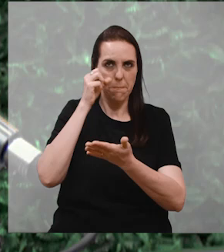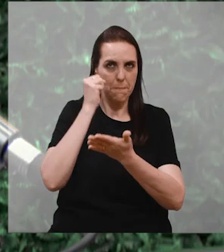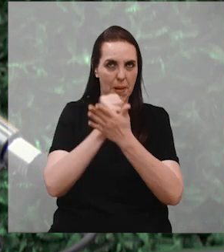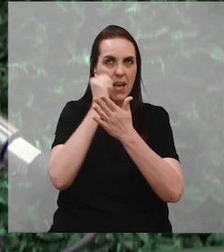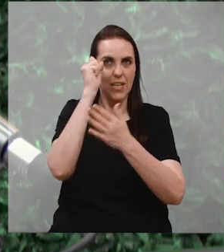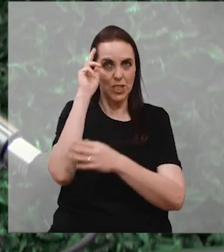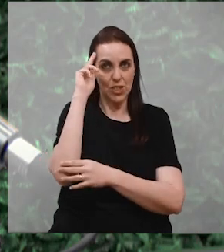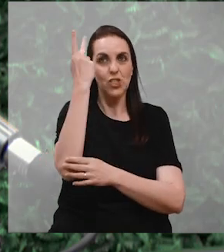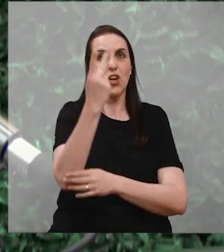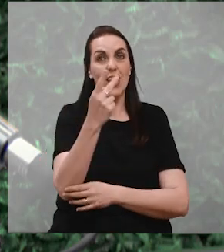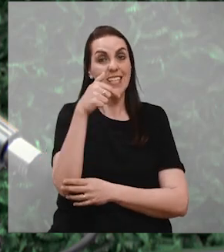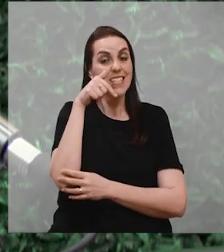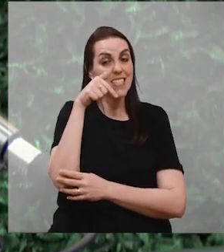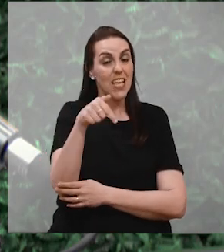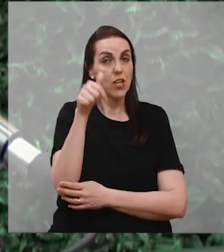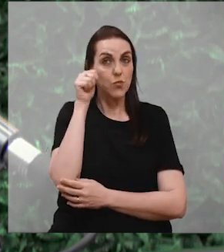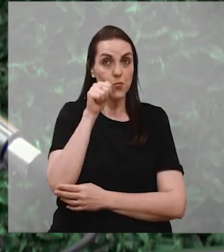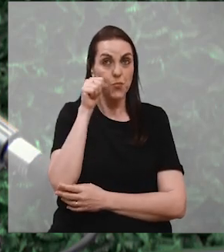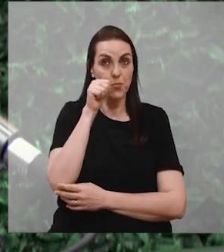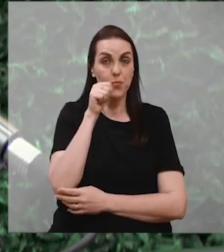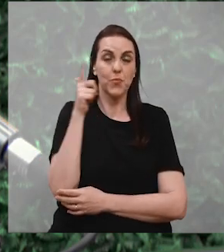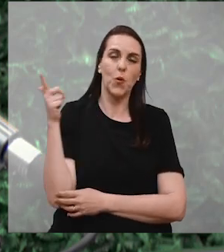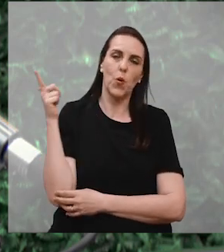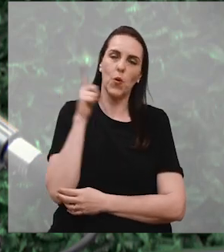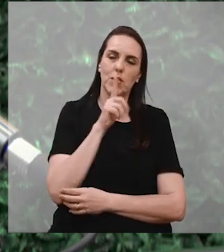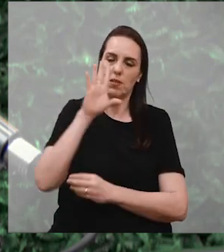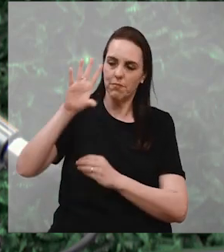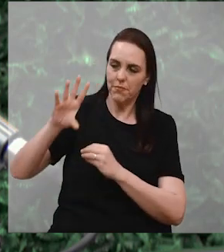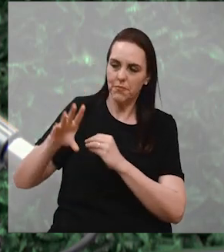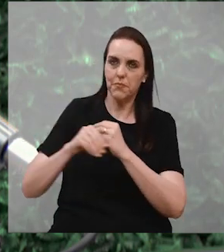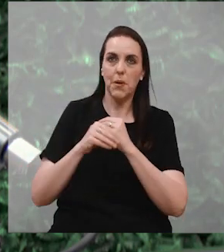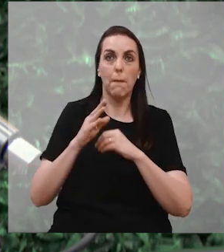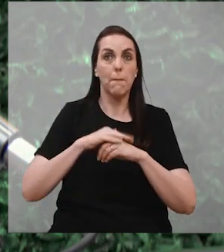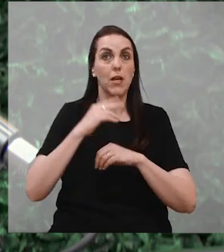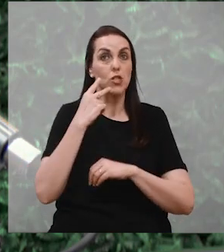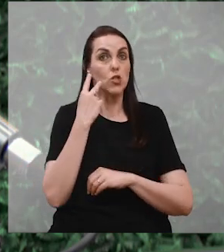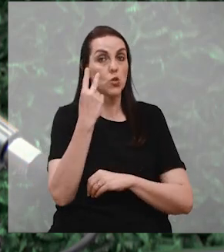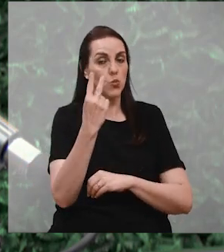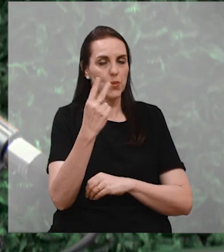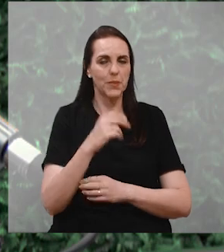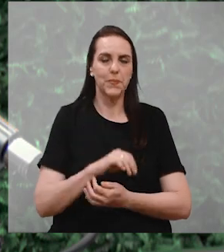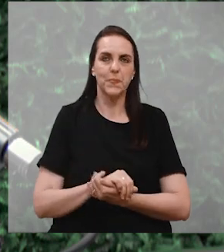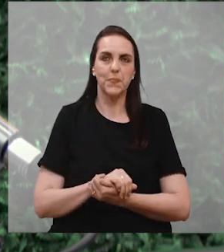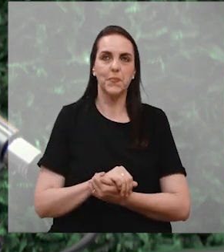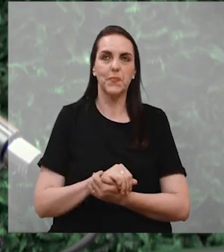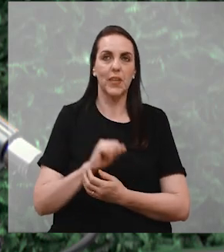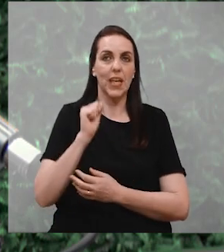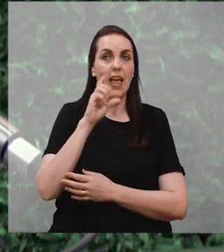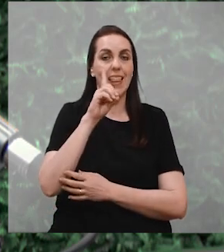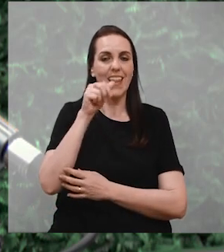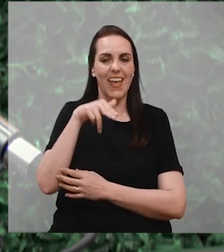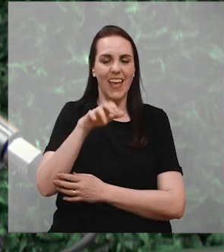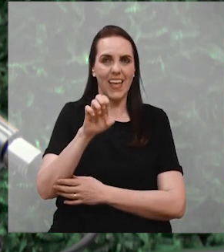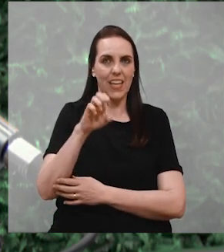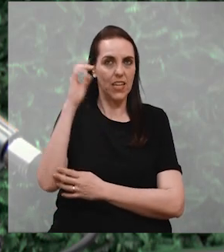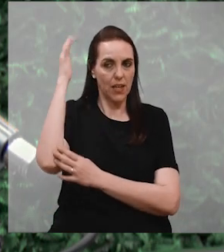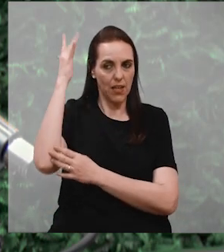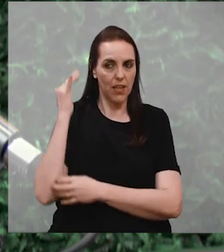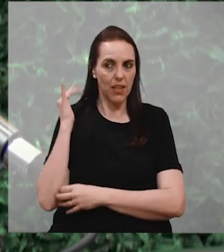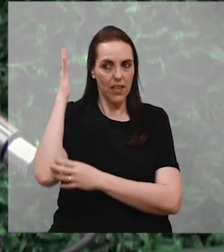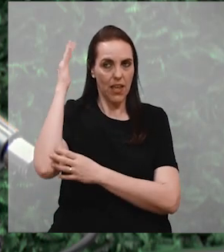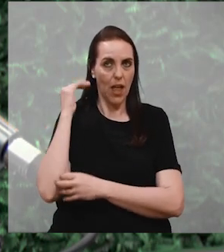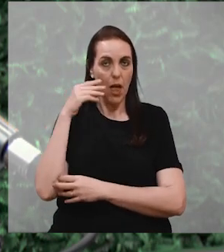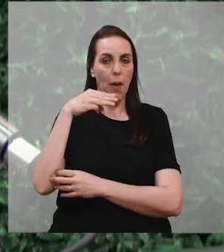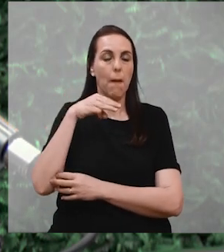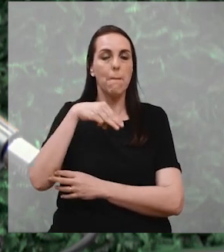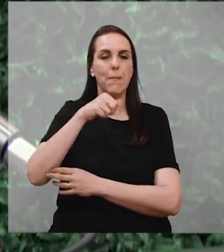histórica, né? E aí, com 7 mulheres, a gente ganhou mais 2 aí, mais 2 cadeiras. Daiane Mello, do PL, Marisol